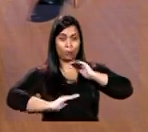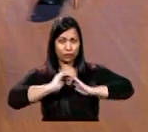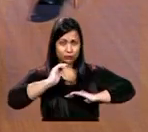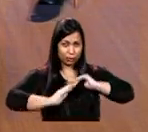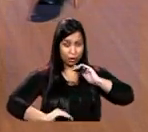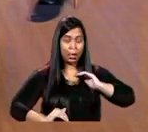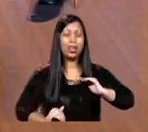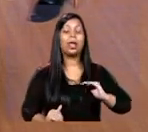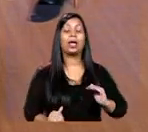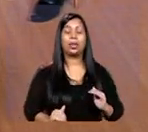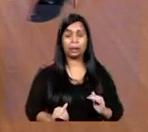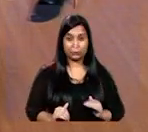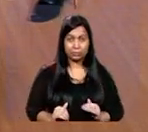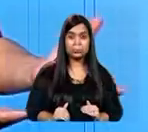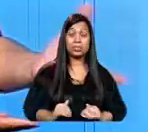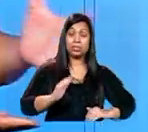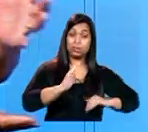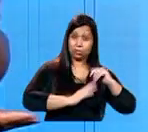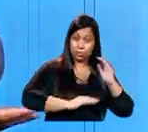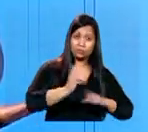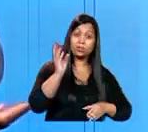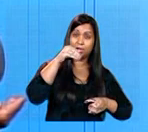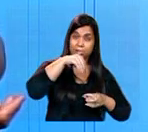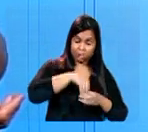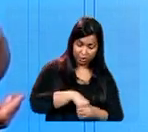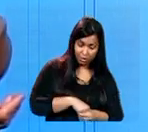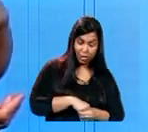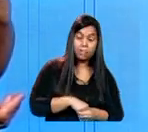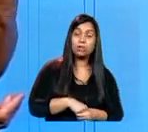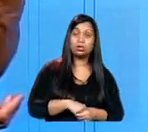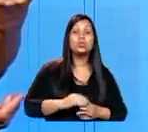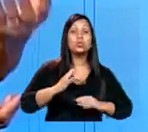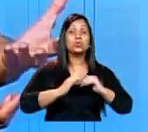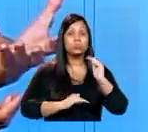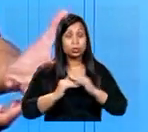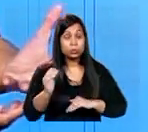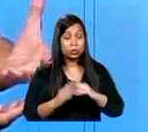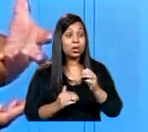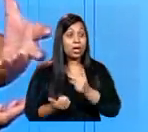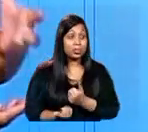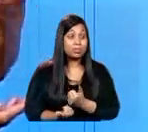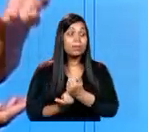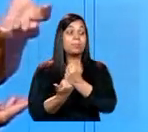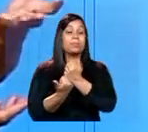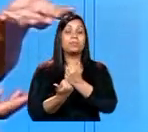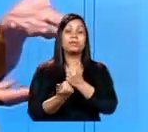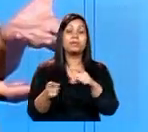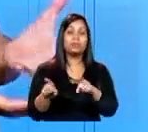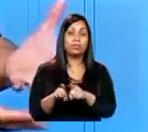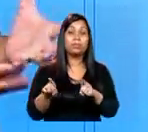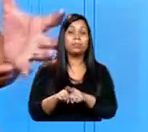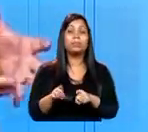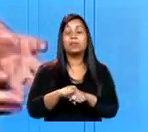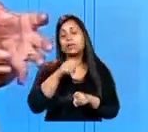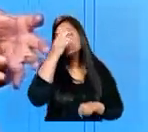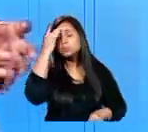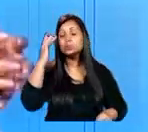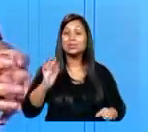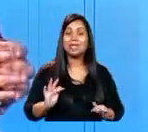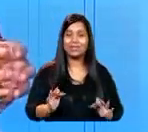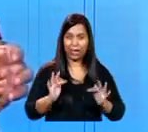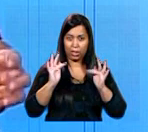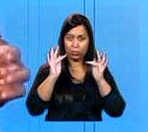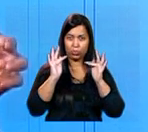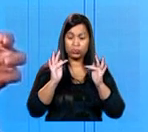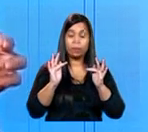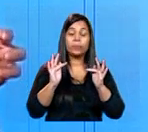equipe bem grande. Entre os profissionais internos, os profissionais de suporte e os técnicos em si. Técnicos que eu